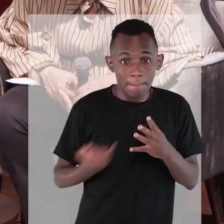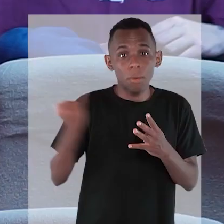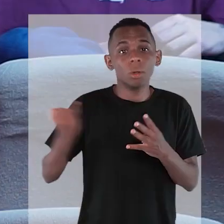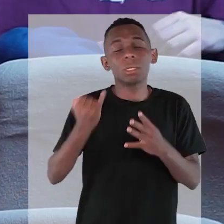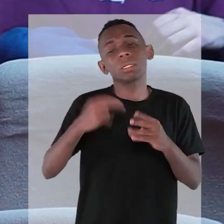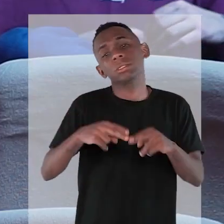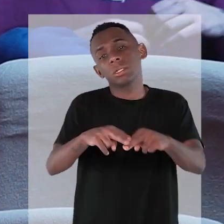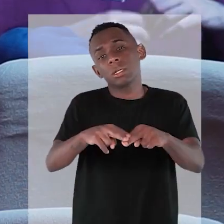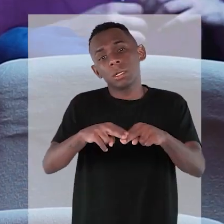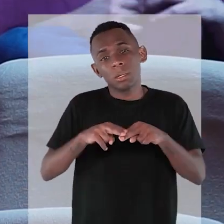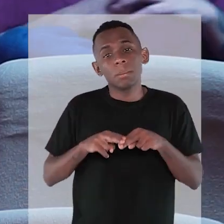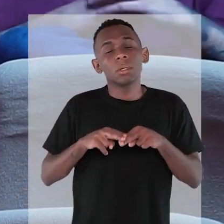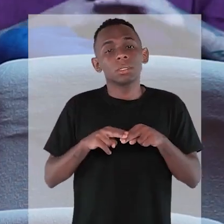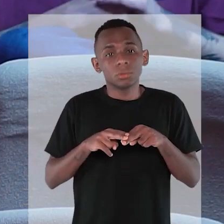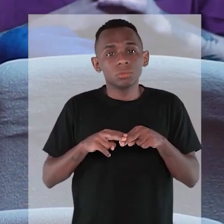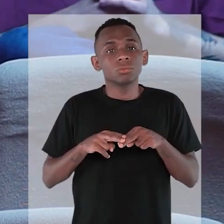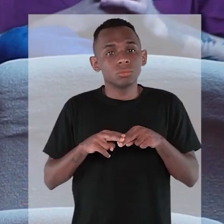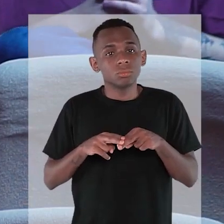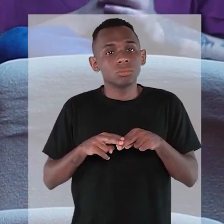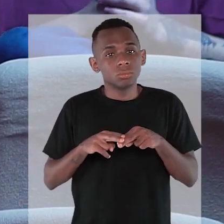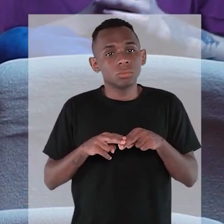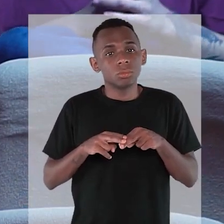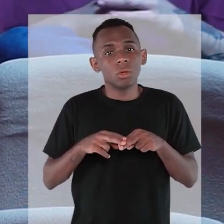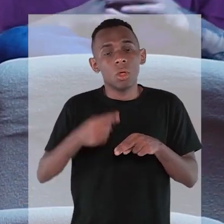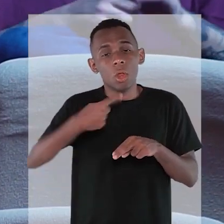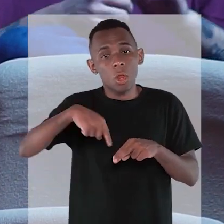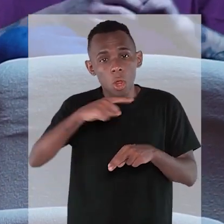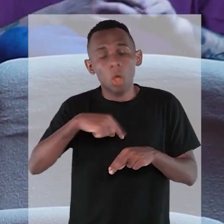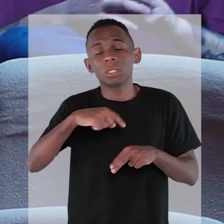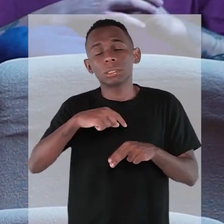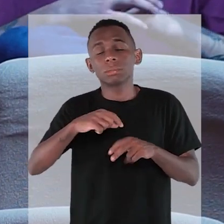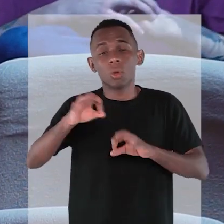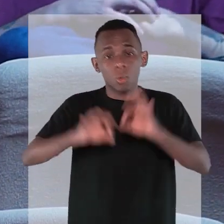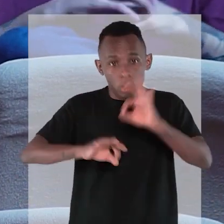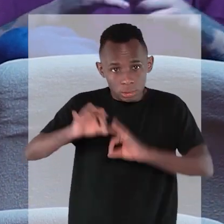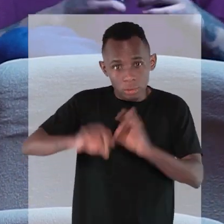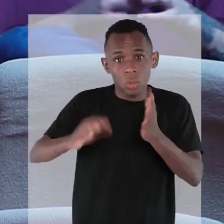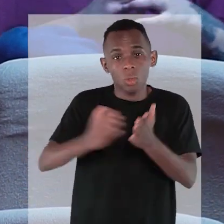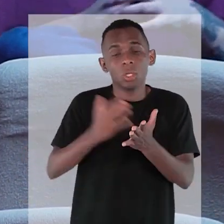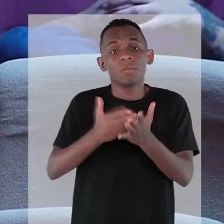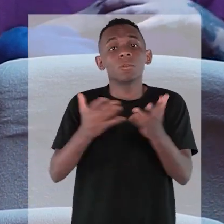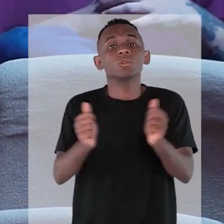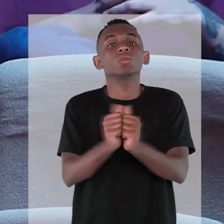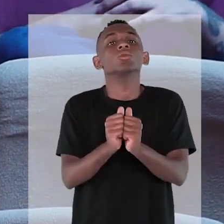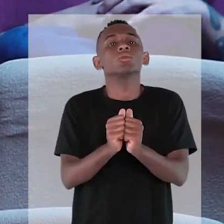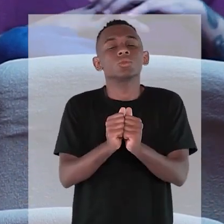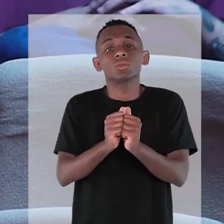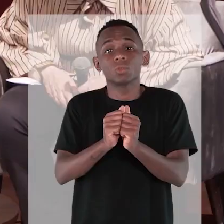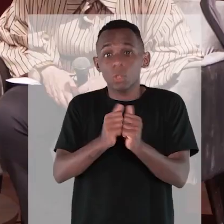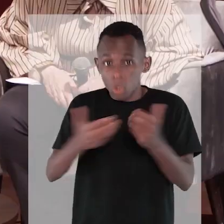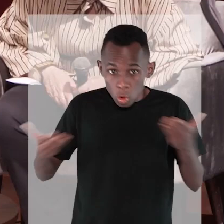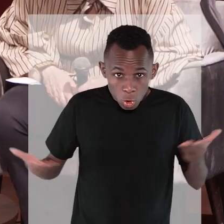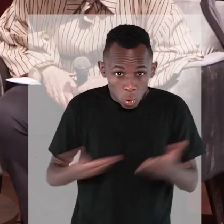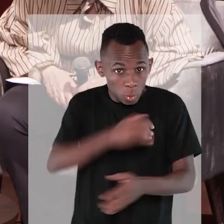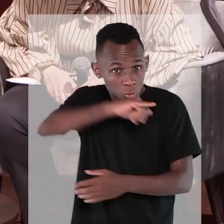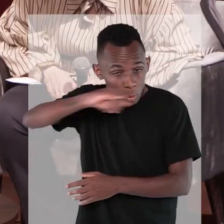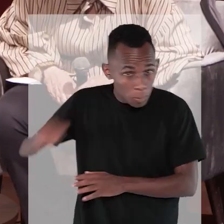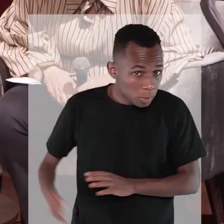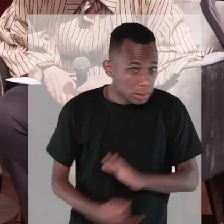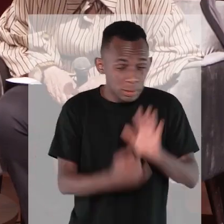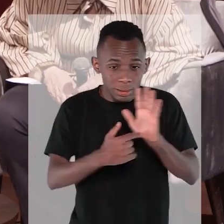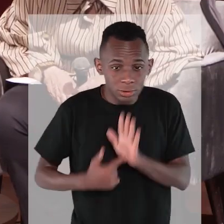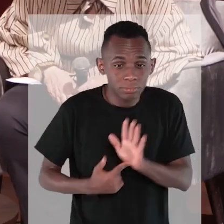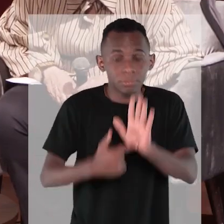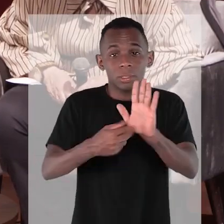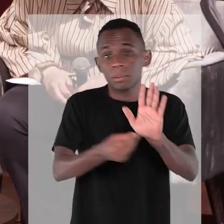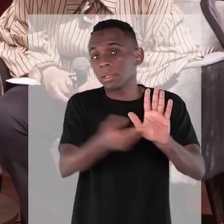na plateia assistem atentamente. Fizemos o livro juntos e que estamos aqui hoje fazendo esse lançamento presencial, o primeiro lançamento